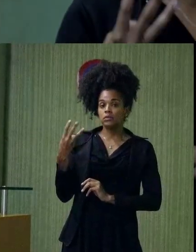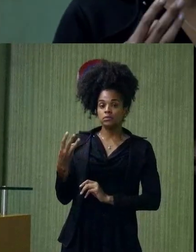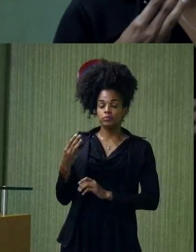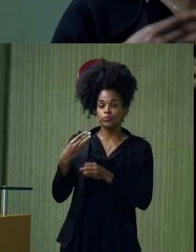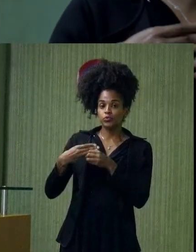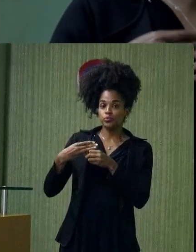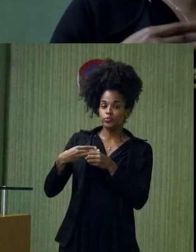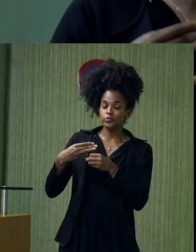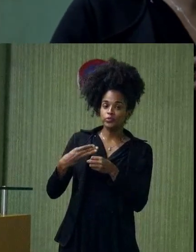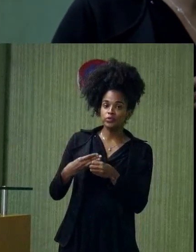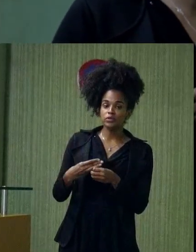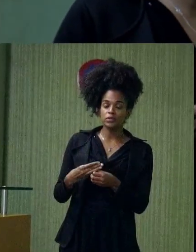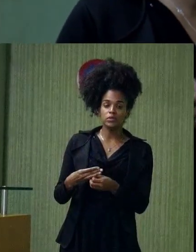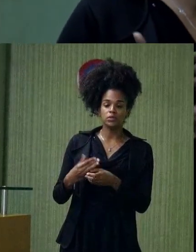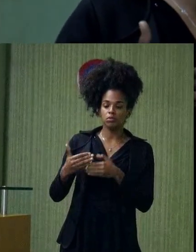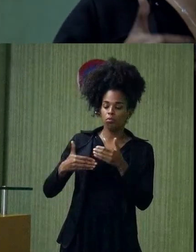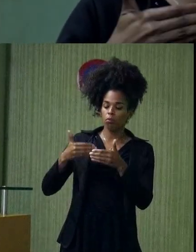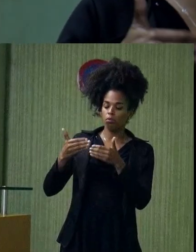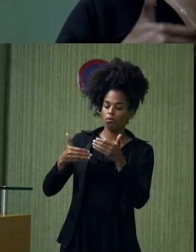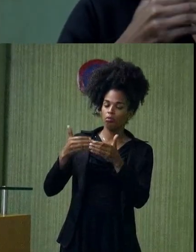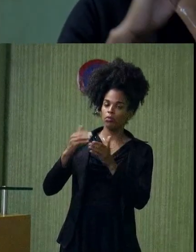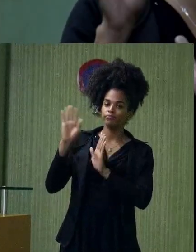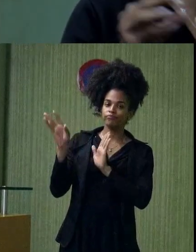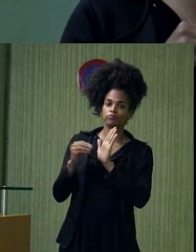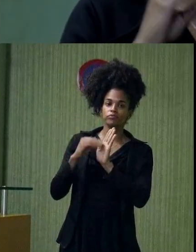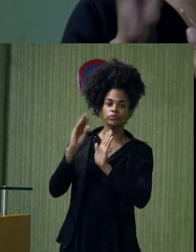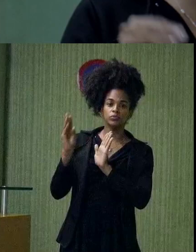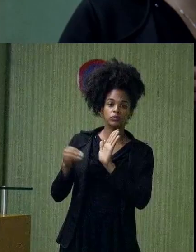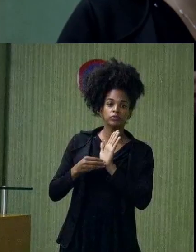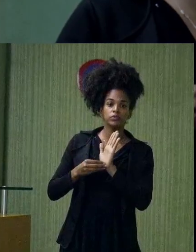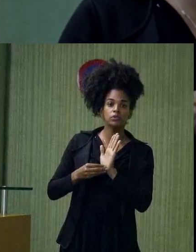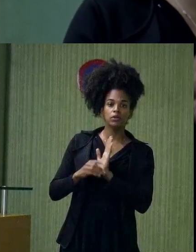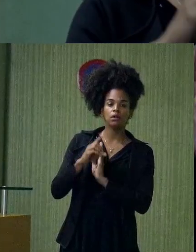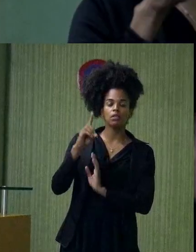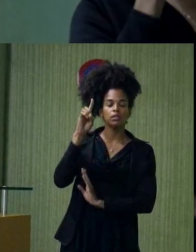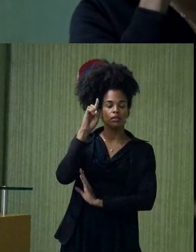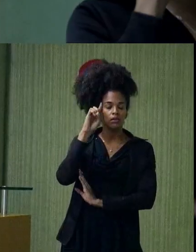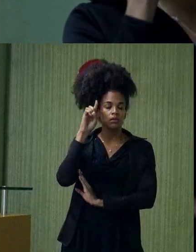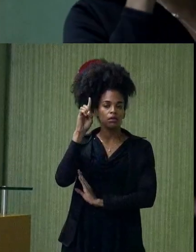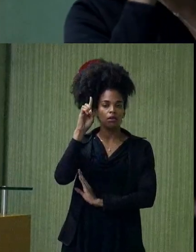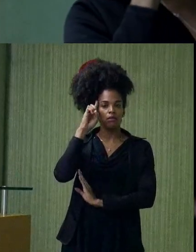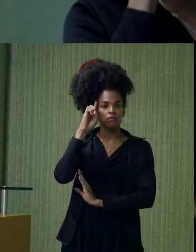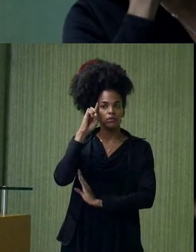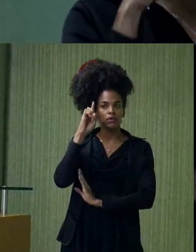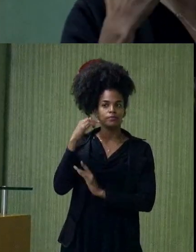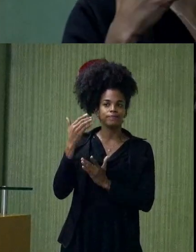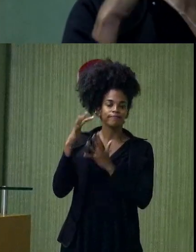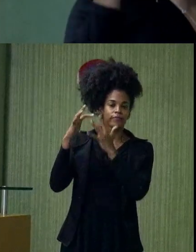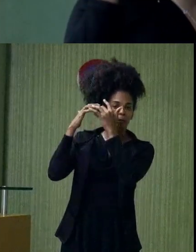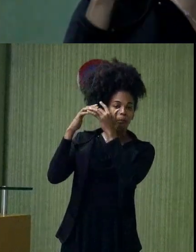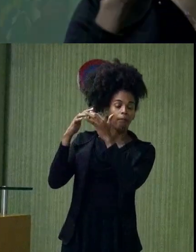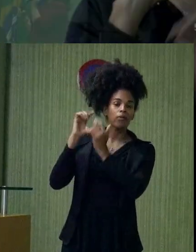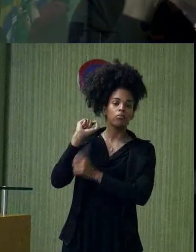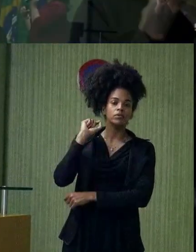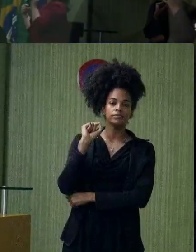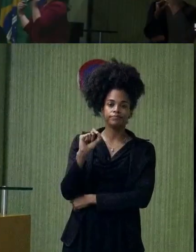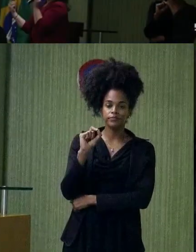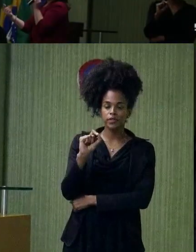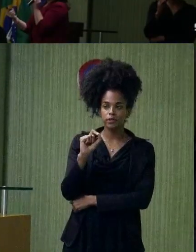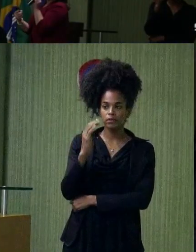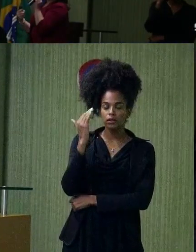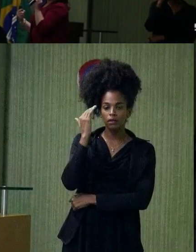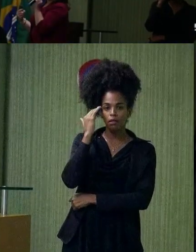danificadas 97 e assim foi um crescente dia a dia porque a preocupação era tanta de saber se os